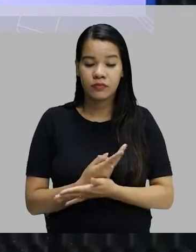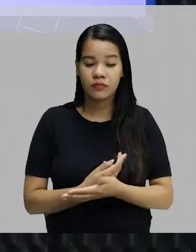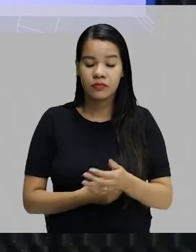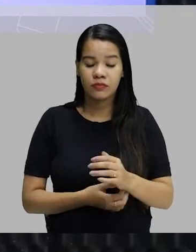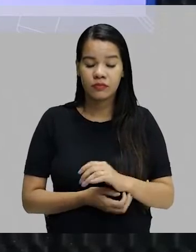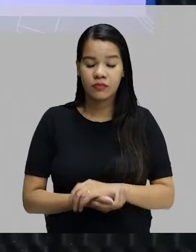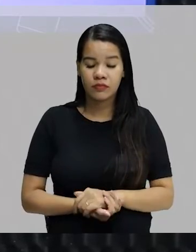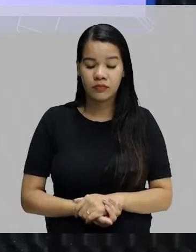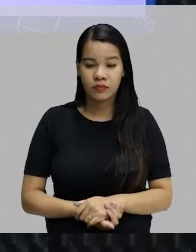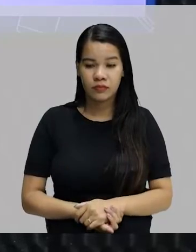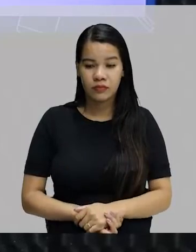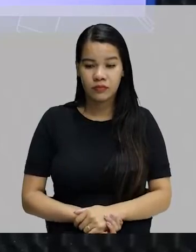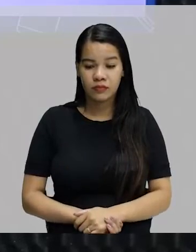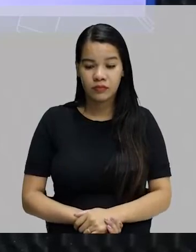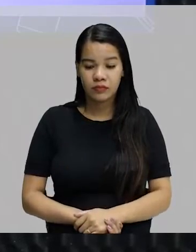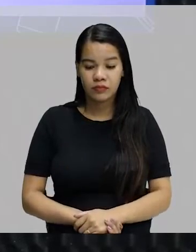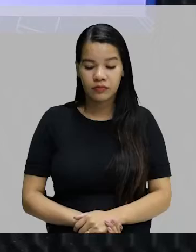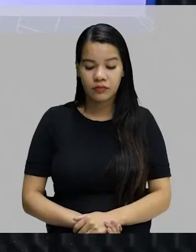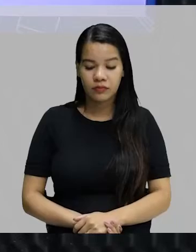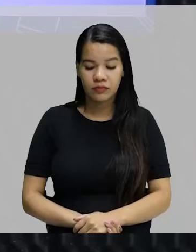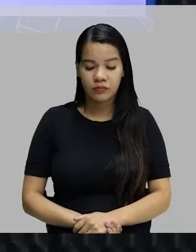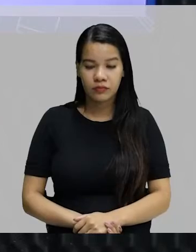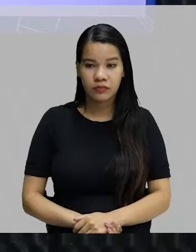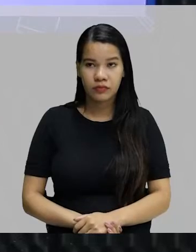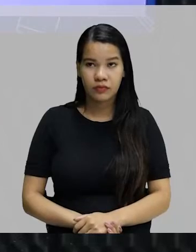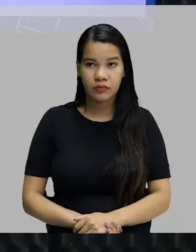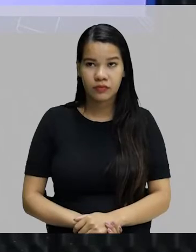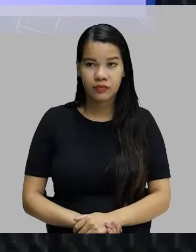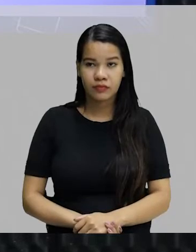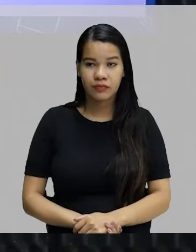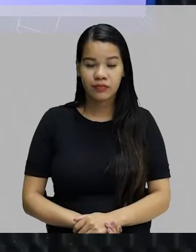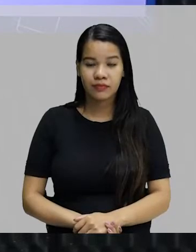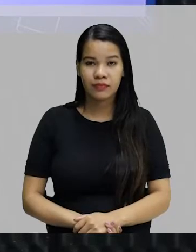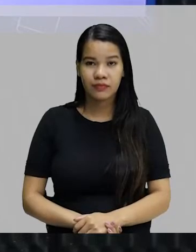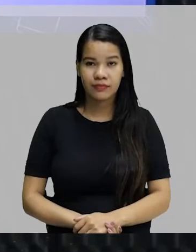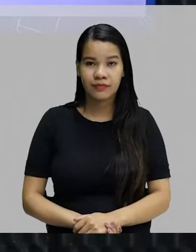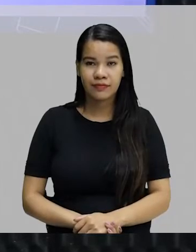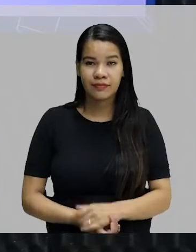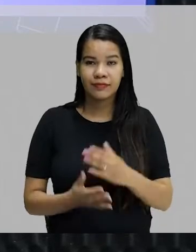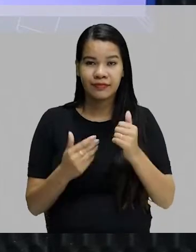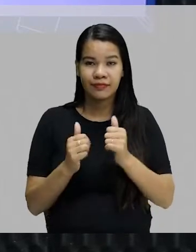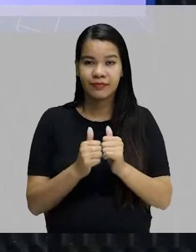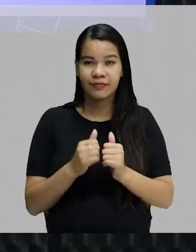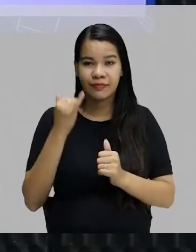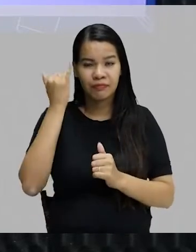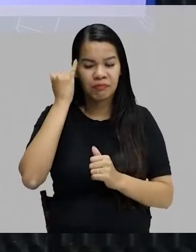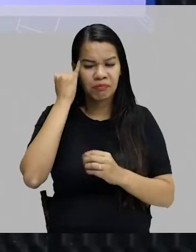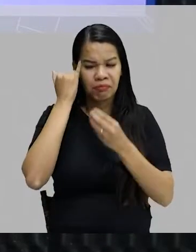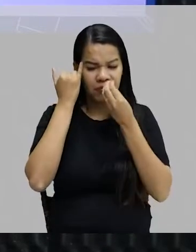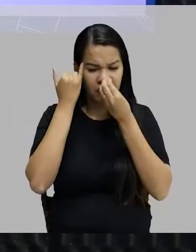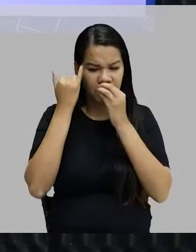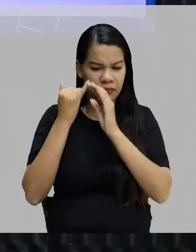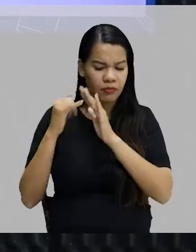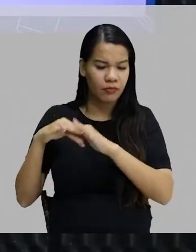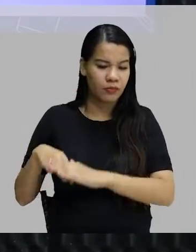vem conosco, não deixa a gente sozinho não, bora lá. Não deixa aí a preguiça chegar, vem comigo aqui. Vamos para a quarta questão,